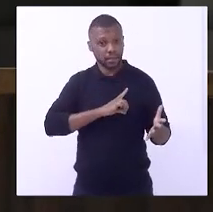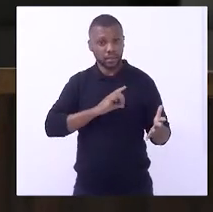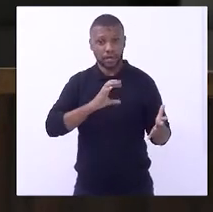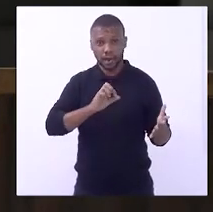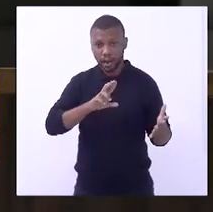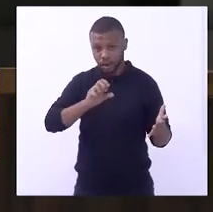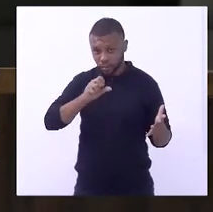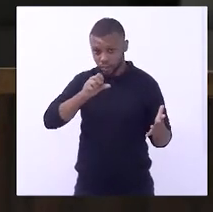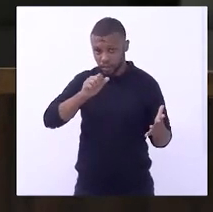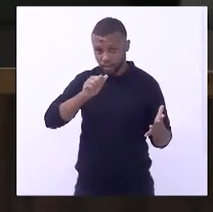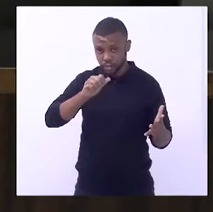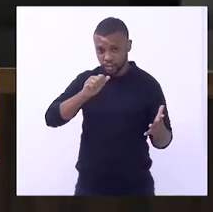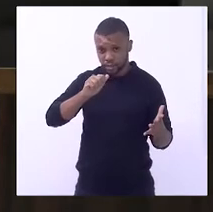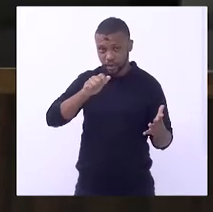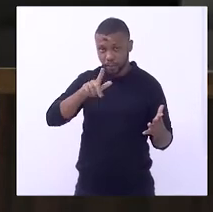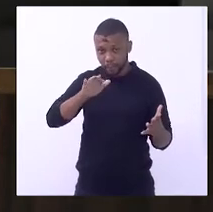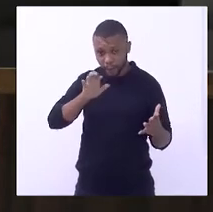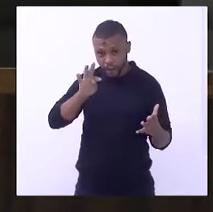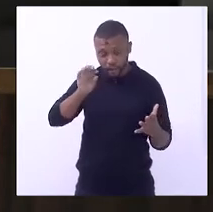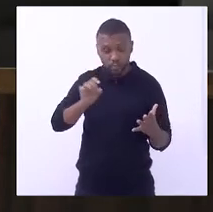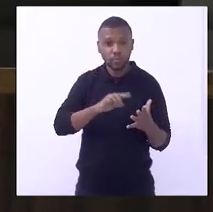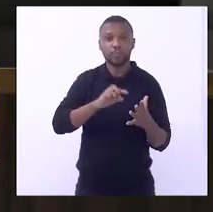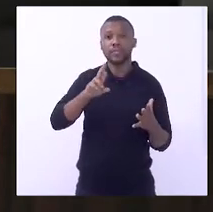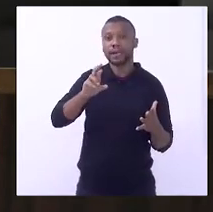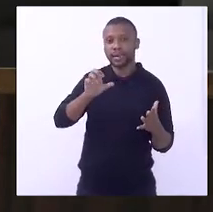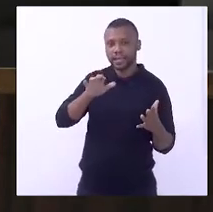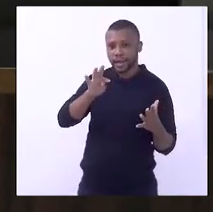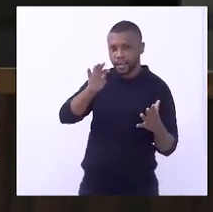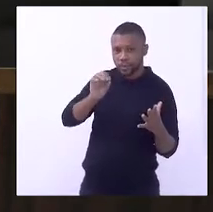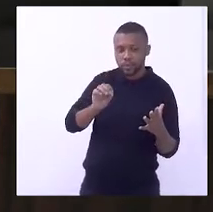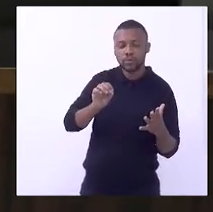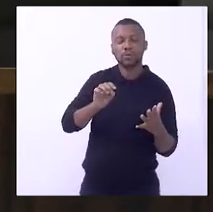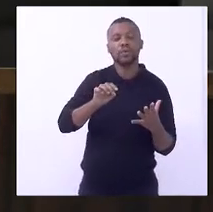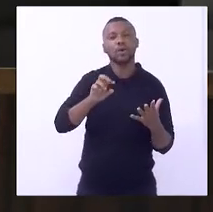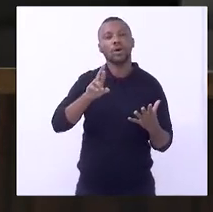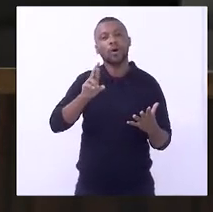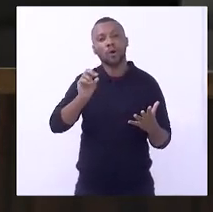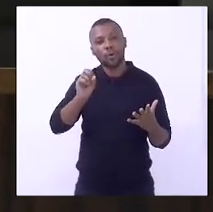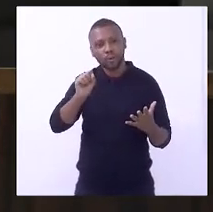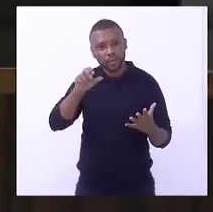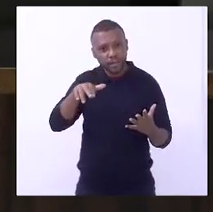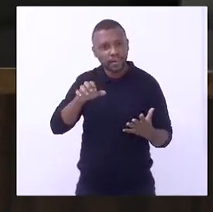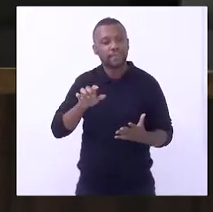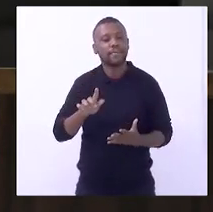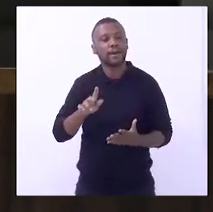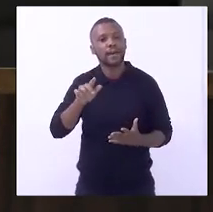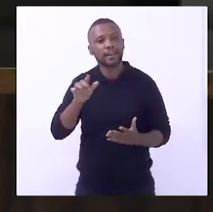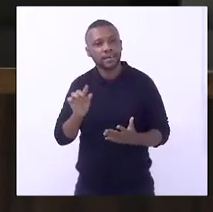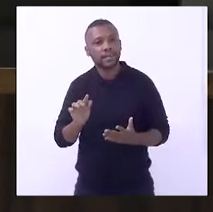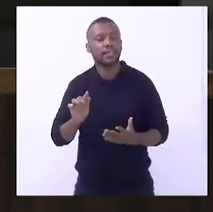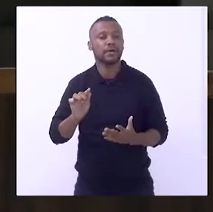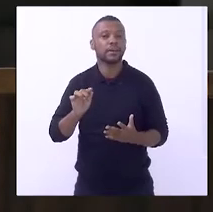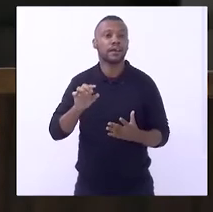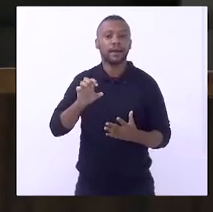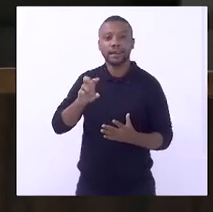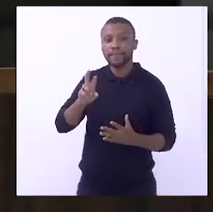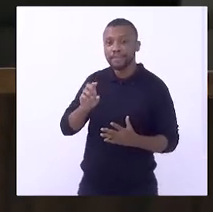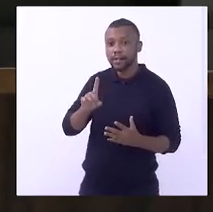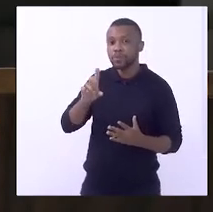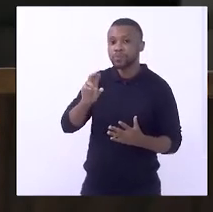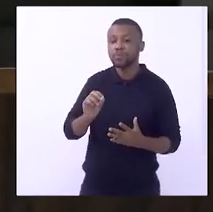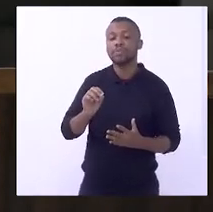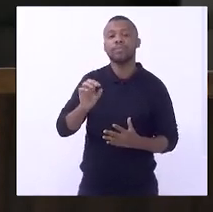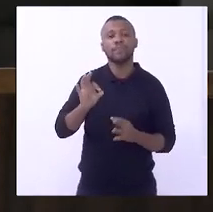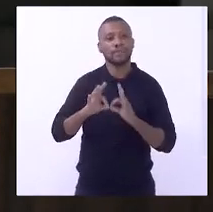Marcelo Dino, Marta Rocha, Renato Zaca, Rodrigo Amorim, Rosenberg Reis e Ivandro Família, que autoriza o Poder